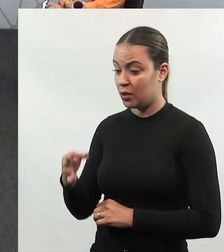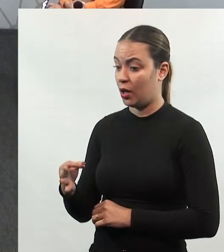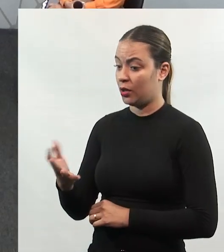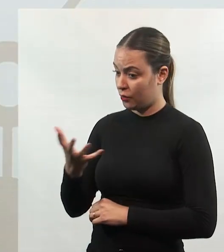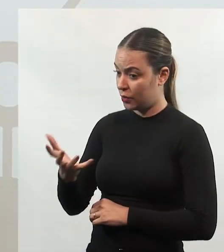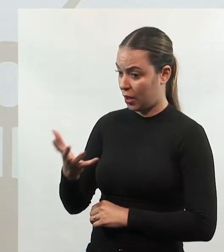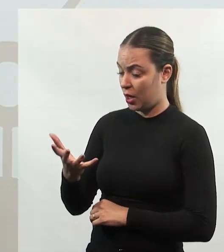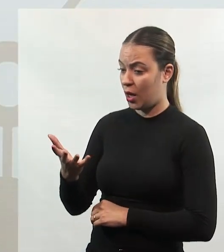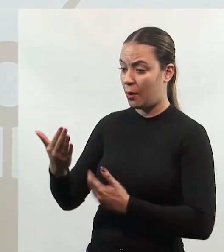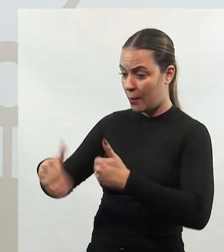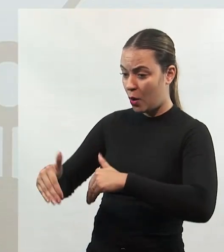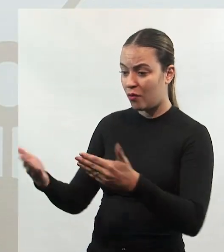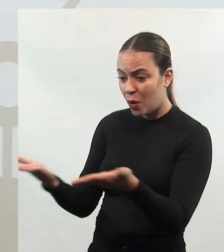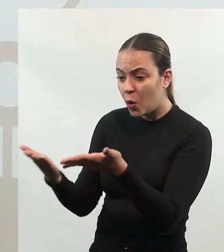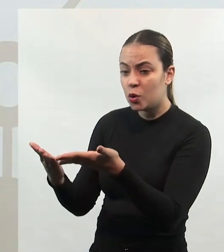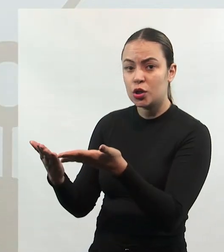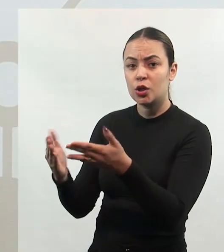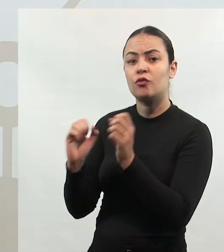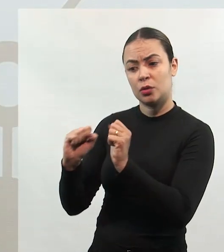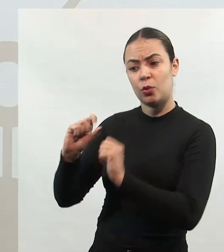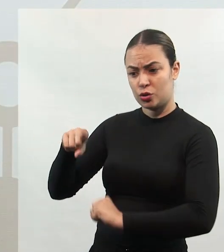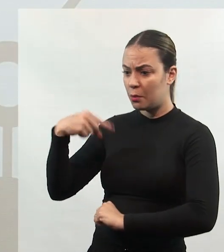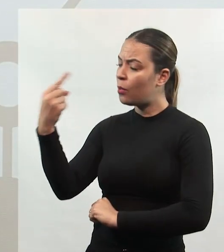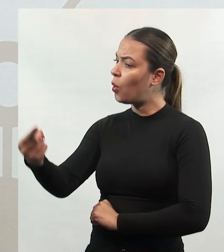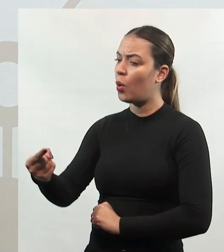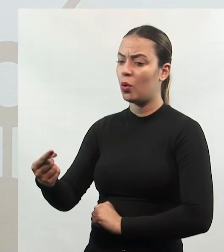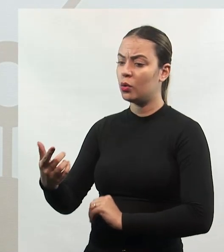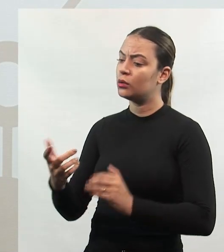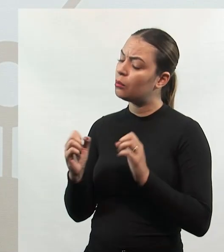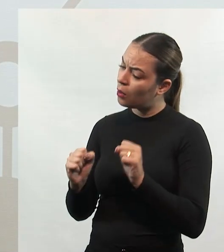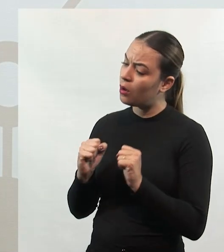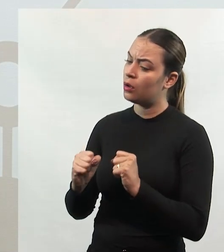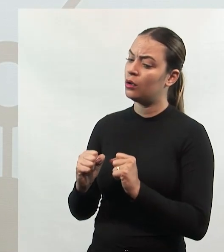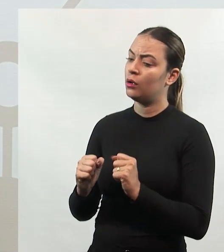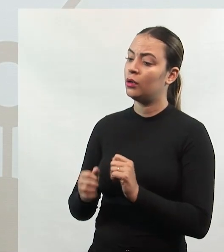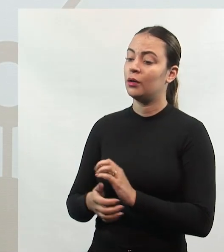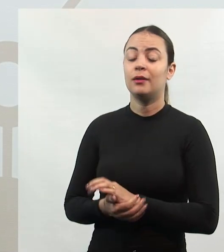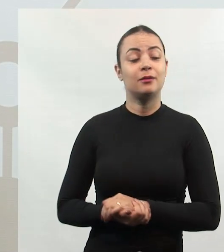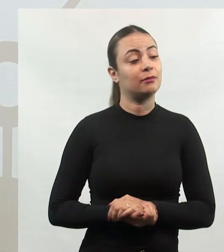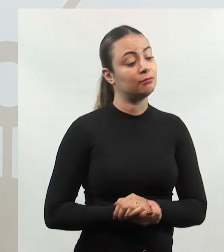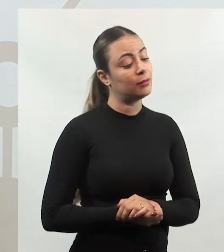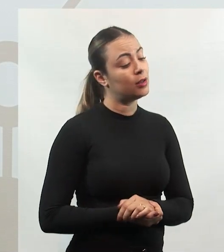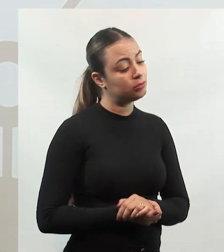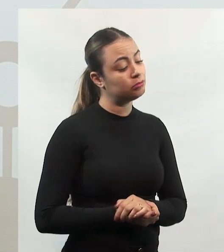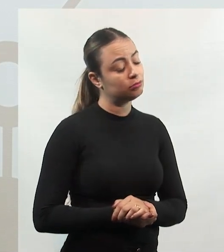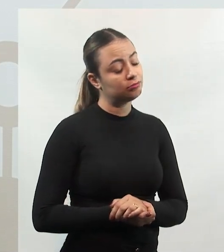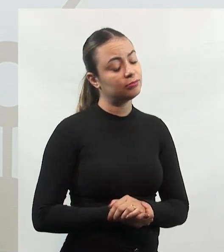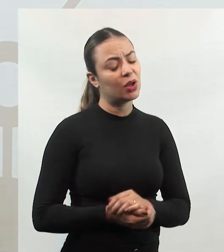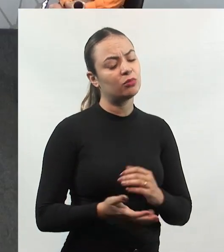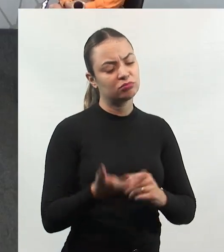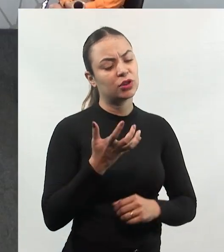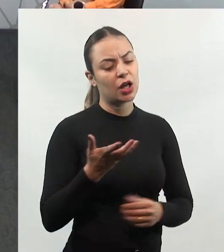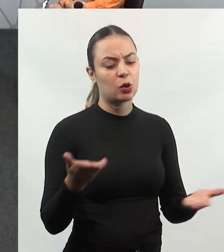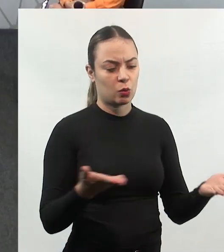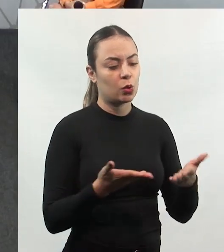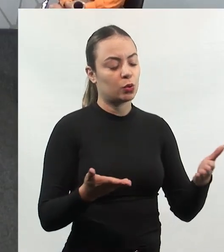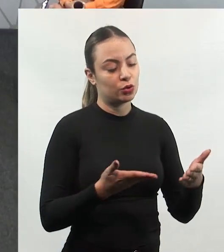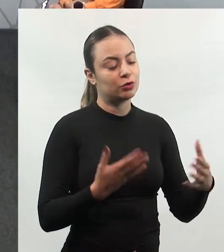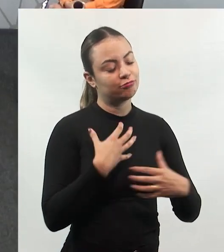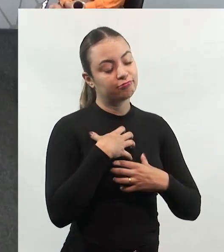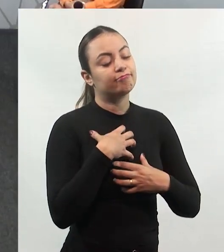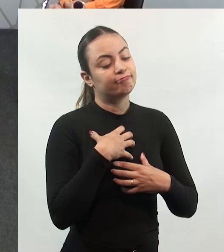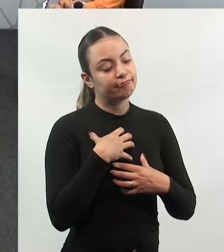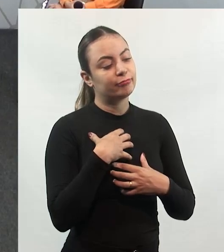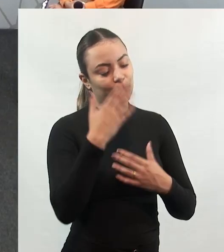falar assim, né? Porque é um período da nossa vida que é muito conflituoso, a adolescência, né? A gente está ali, será o que eu vou ser? O